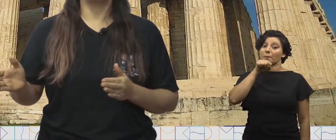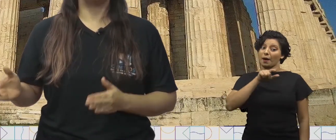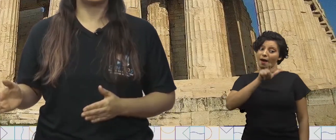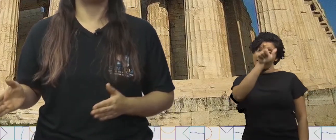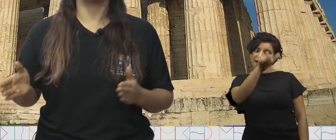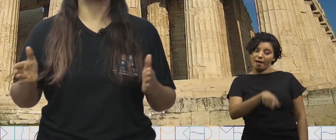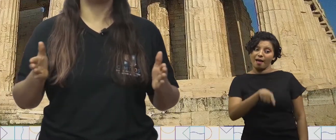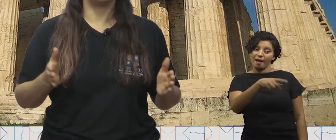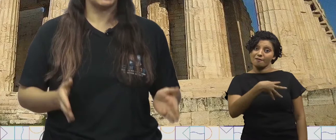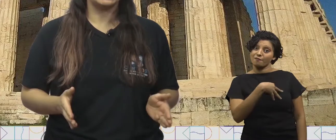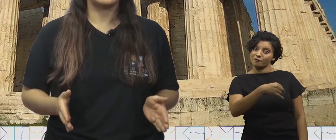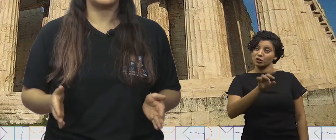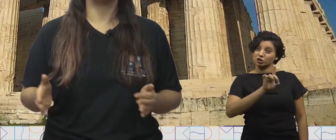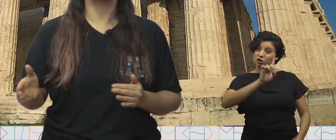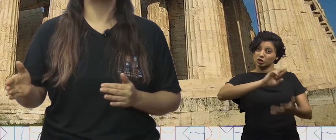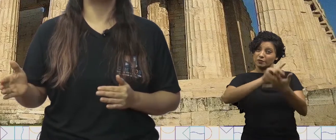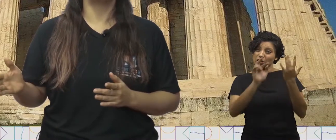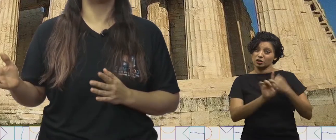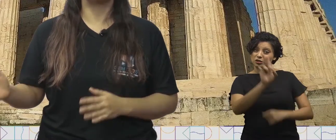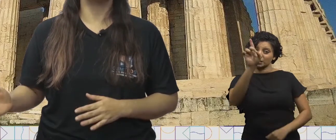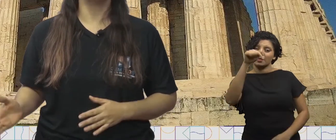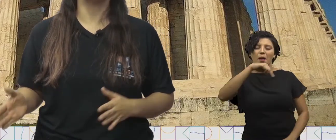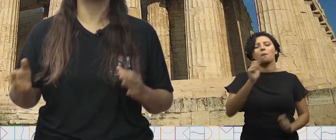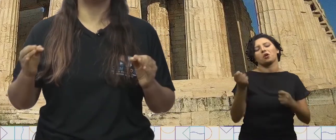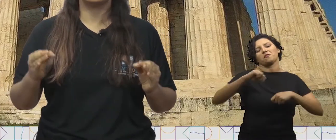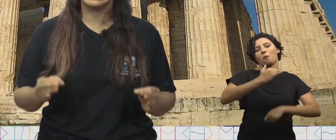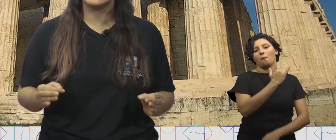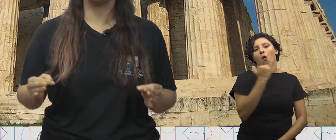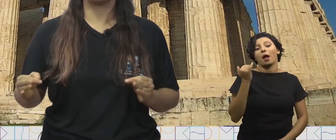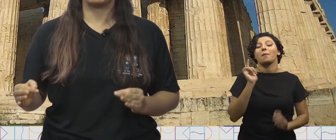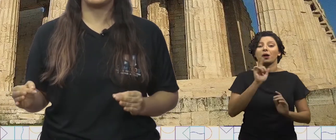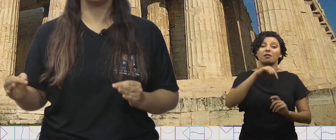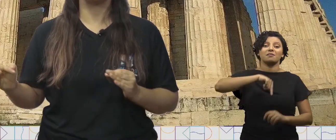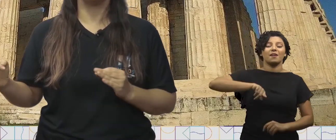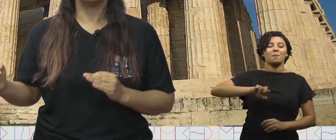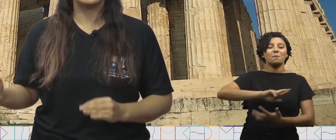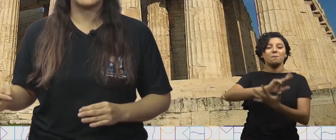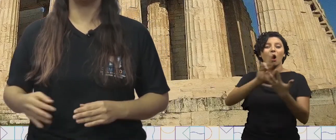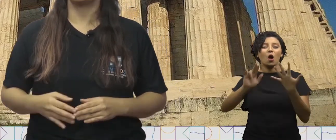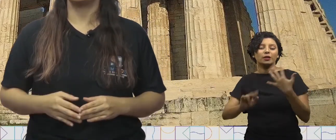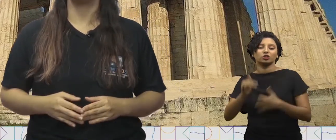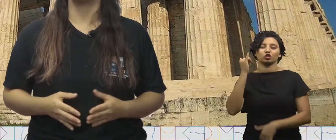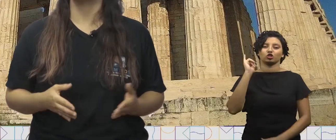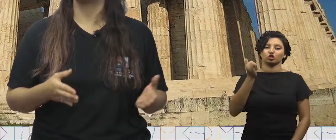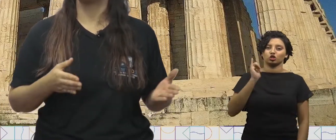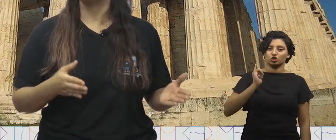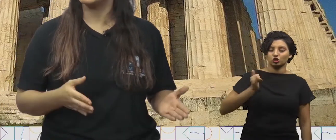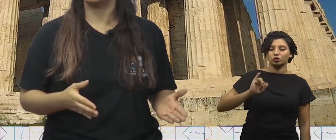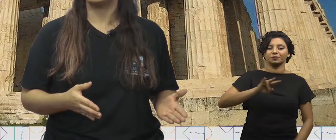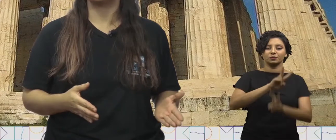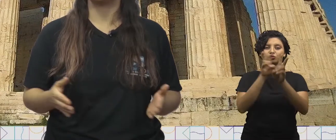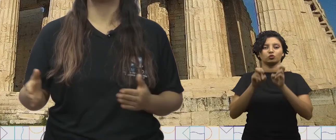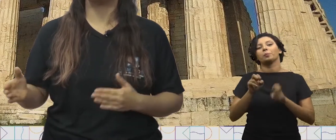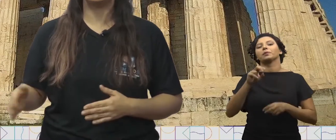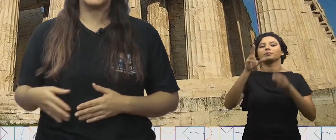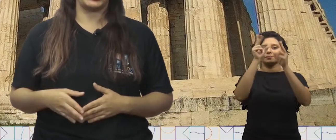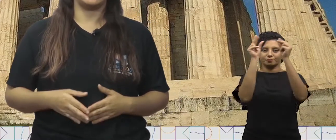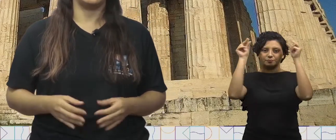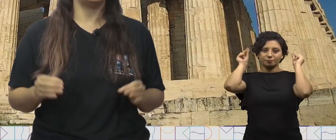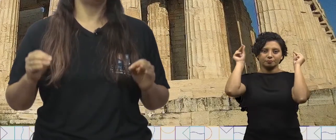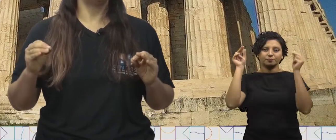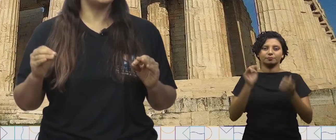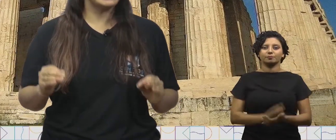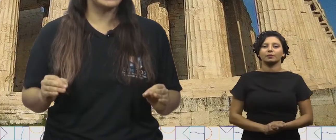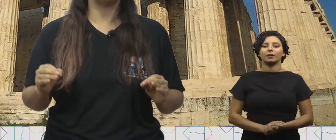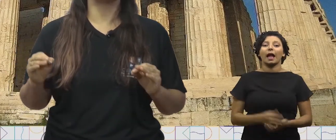deuses, os heróis são mortais e protagonizam grande parte das narrativas sobre a Grécia